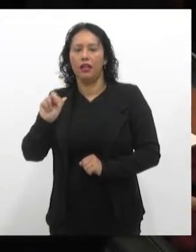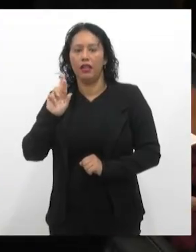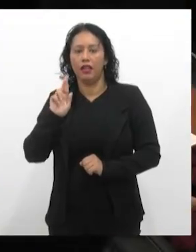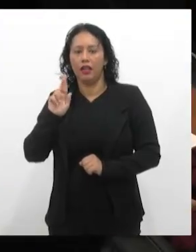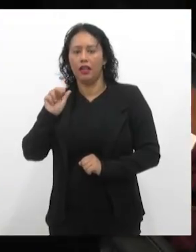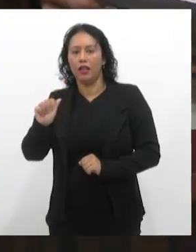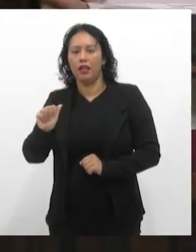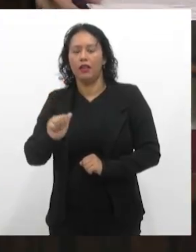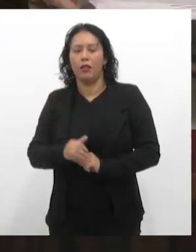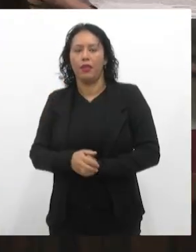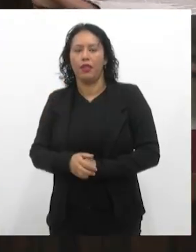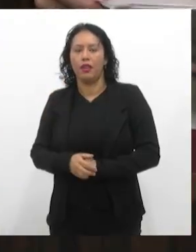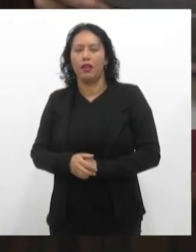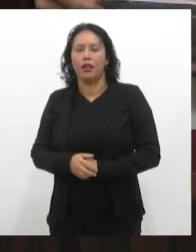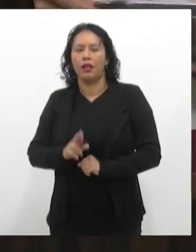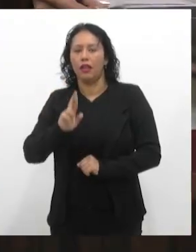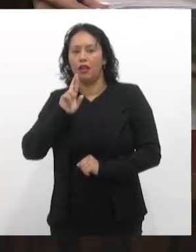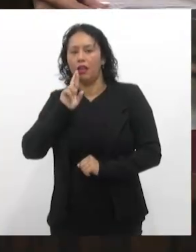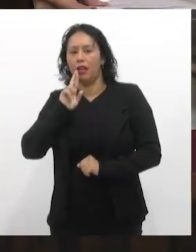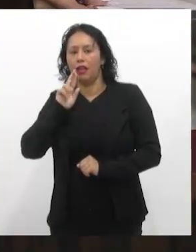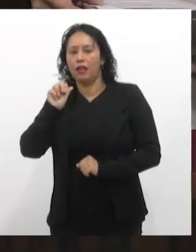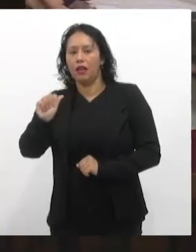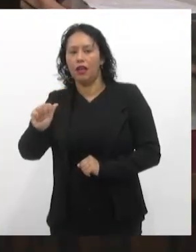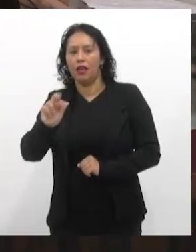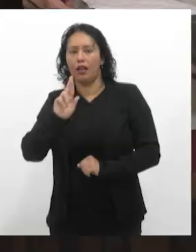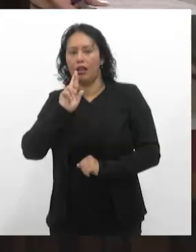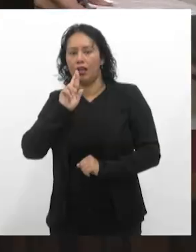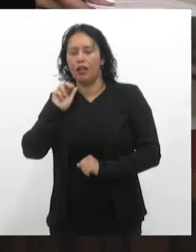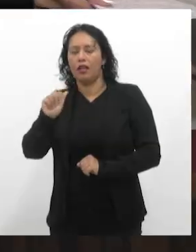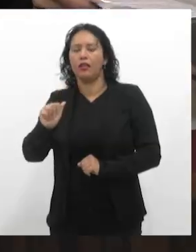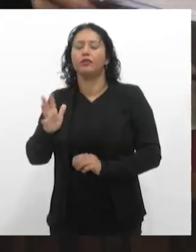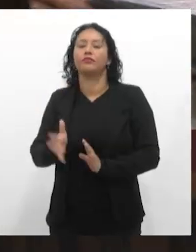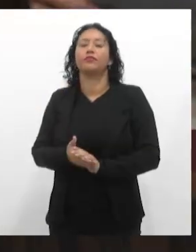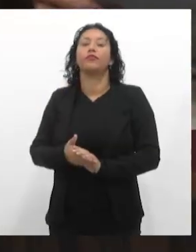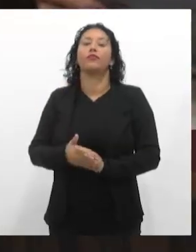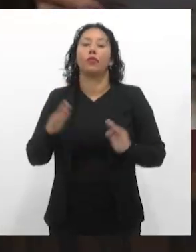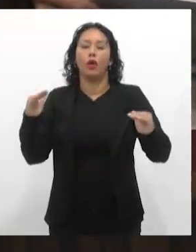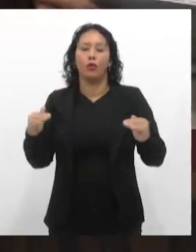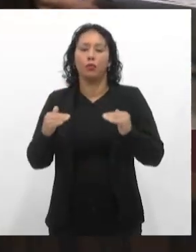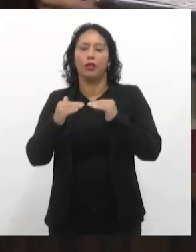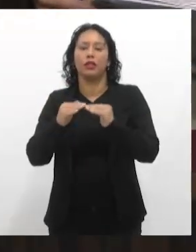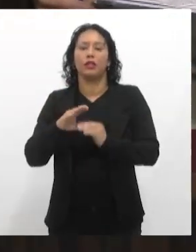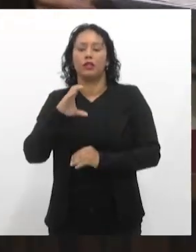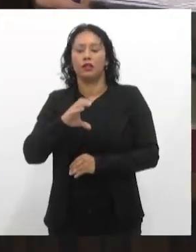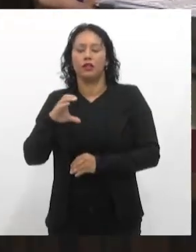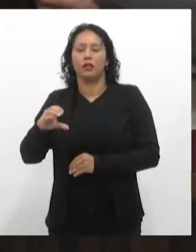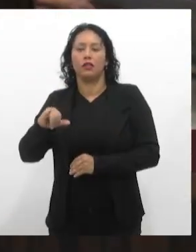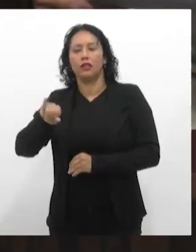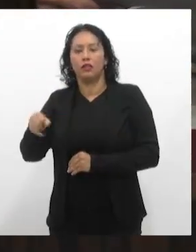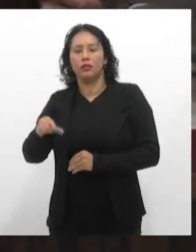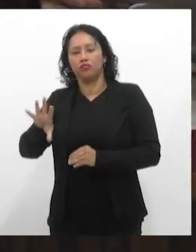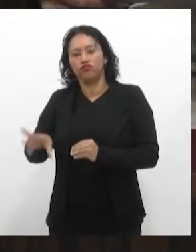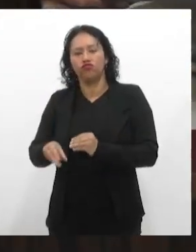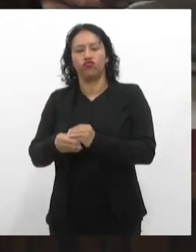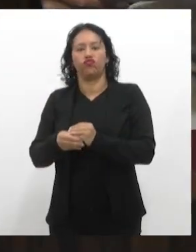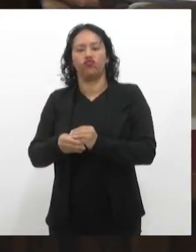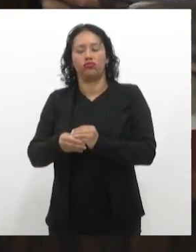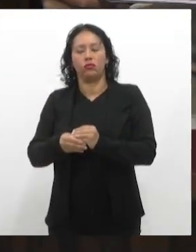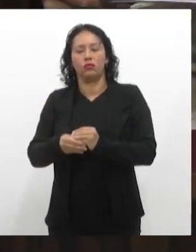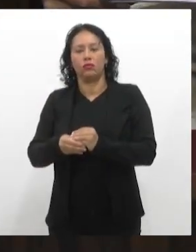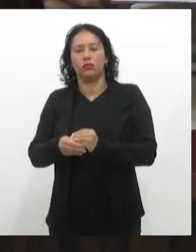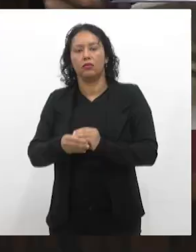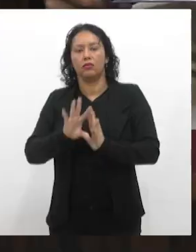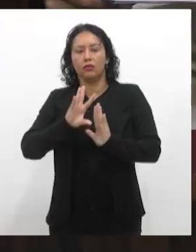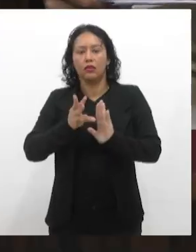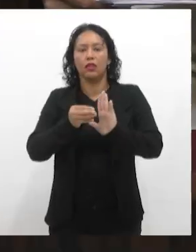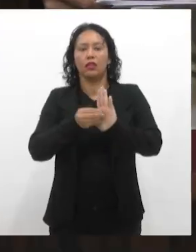Com os pareceres emitidos, em votação, o parecer da Comissão de Constituição e Justiça, concluindo o substitutivo. Às emendas